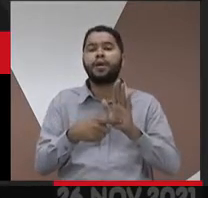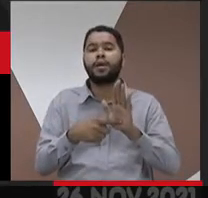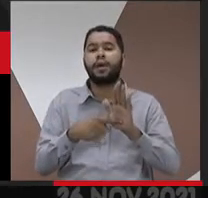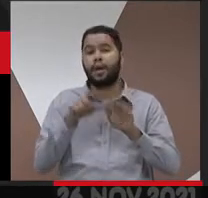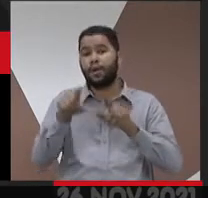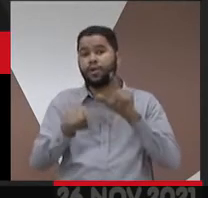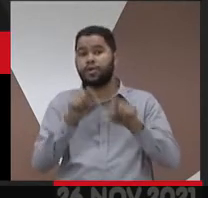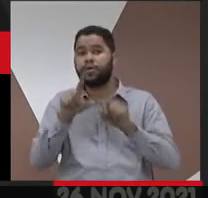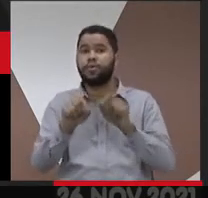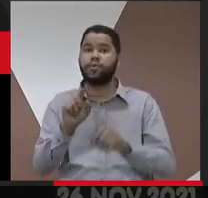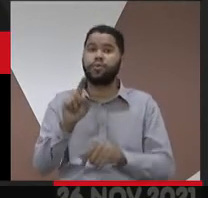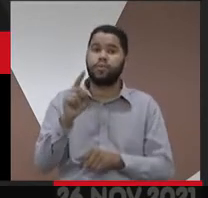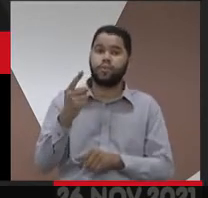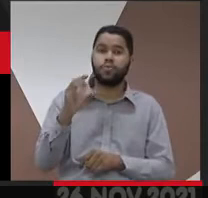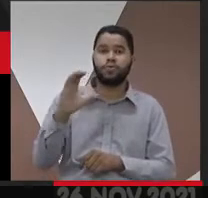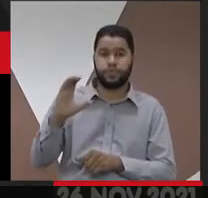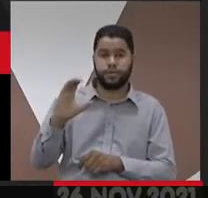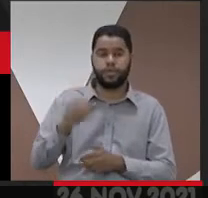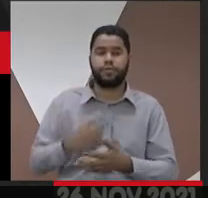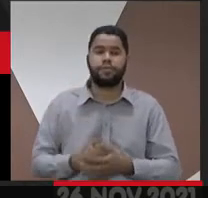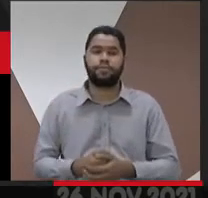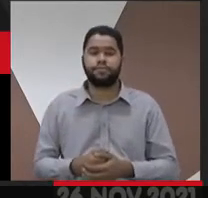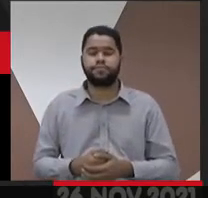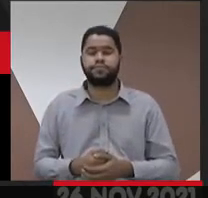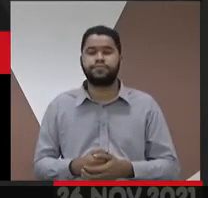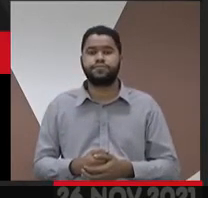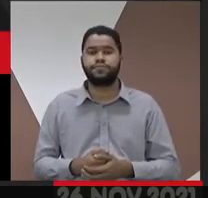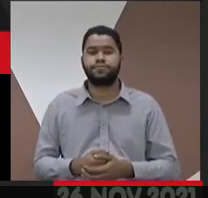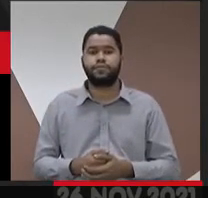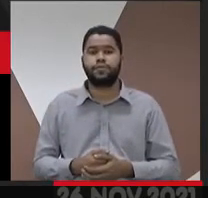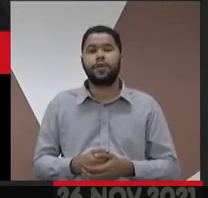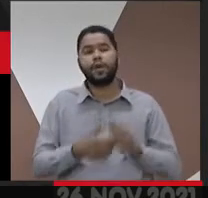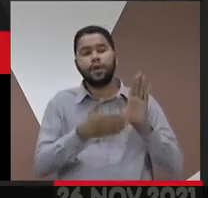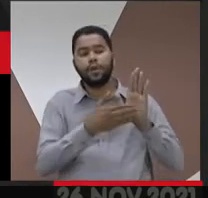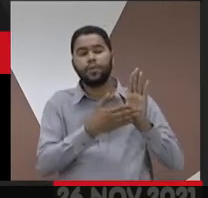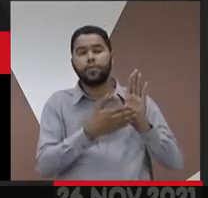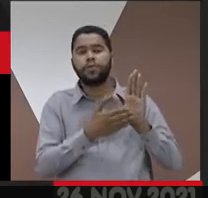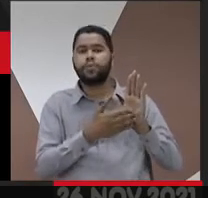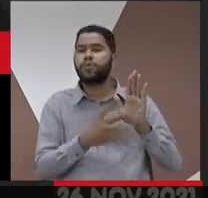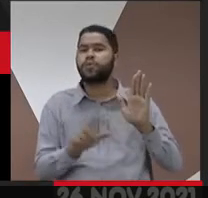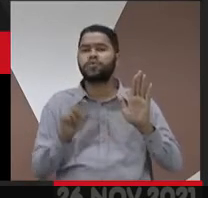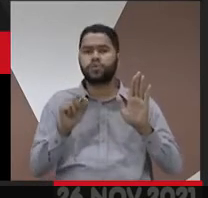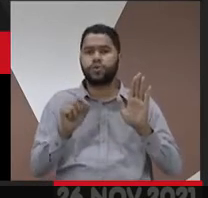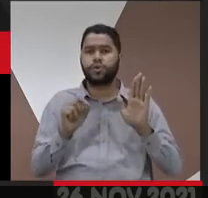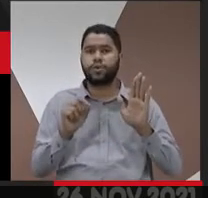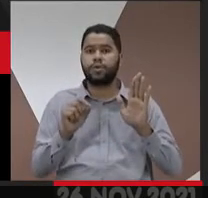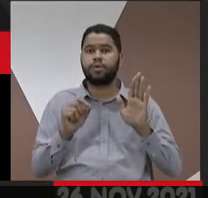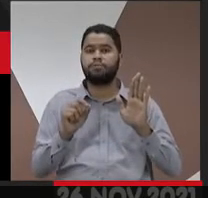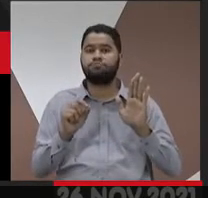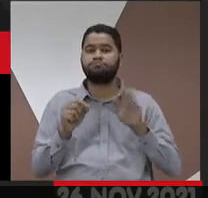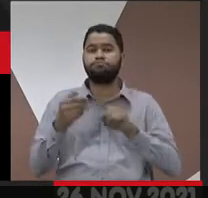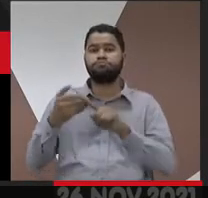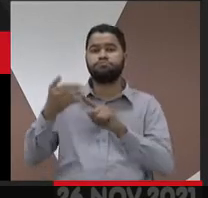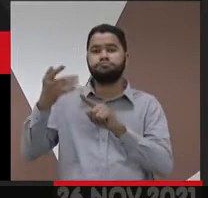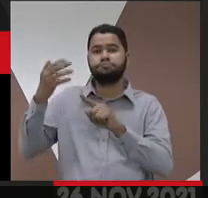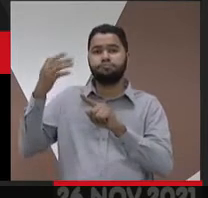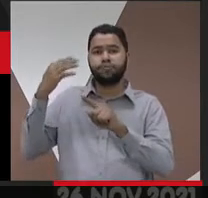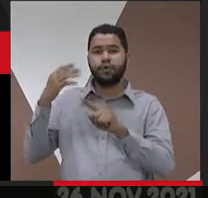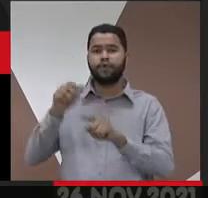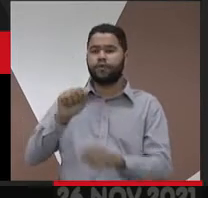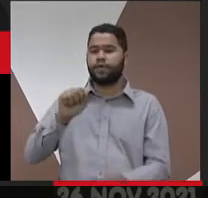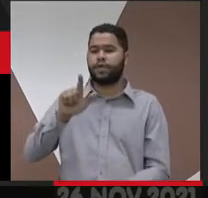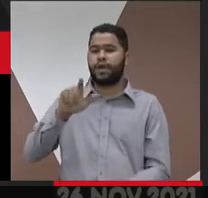alternativa 1C, né? E a proposta é que o novo traçado fosse a alça